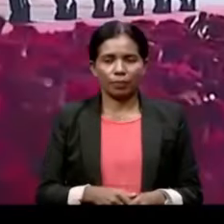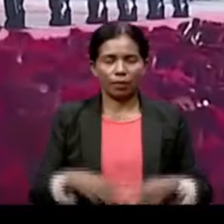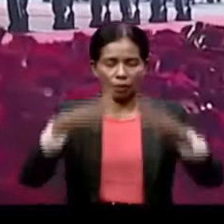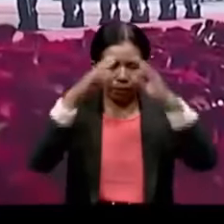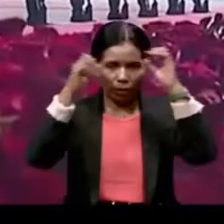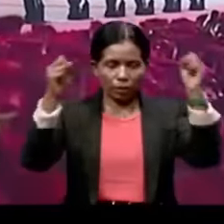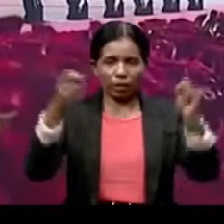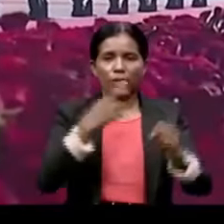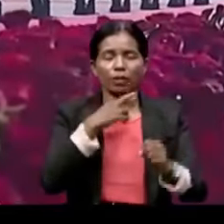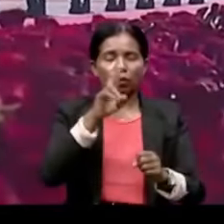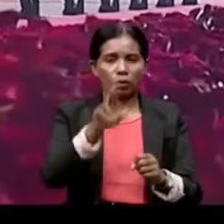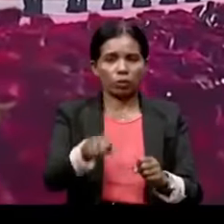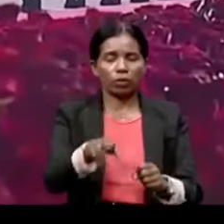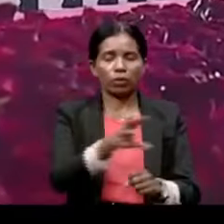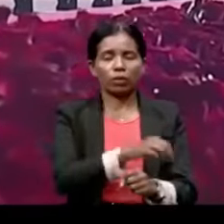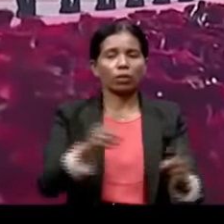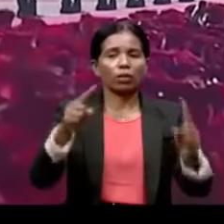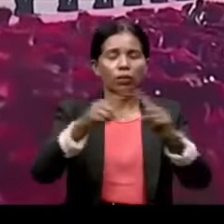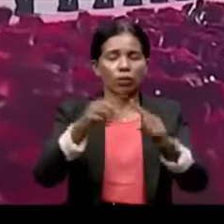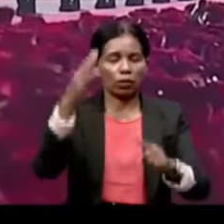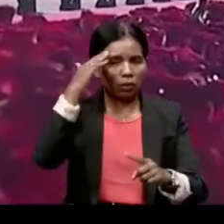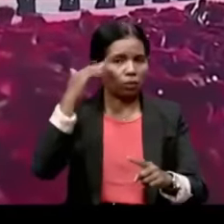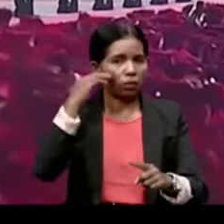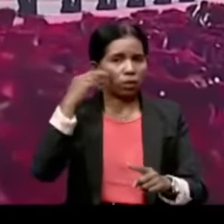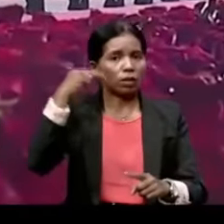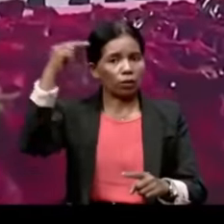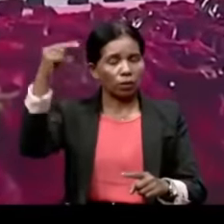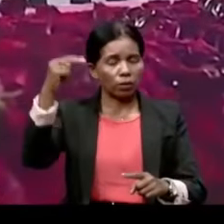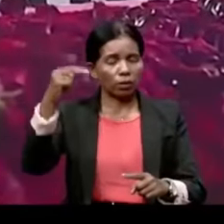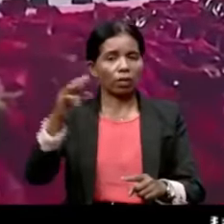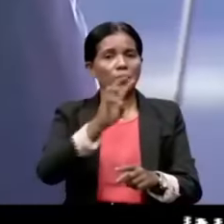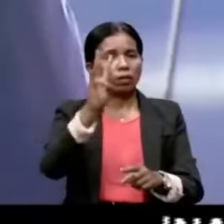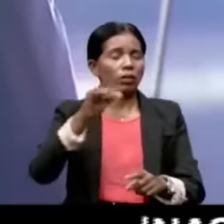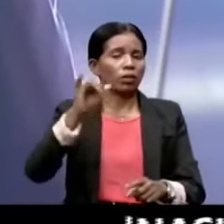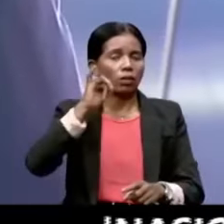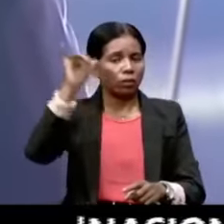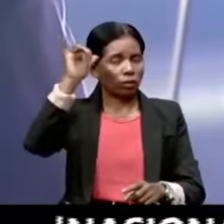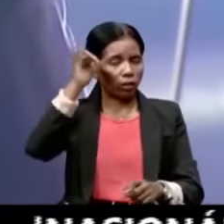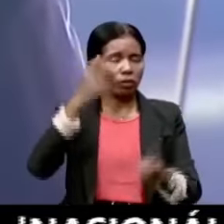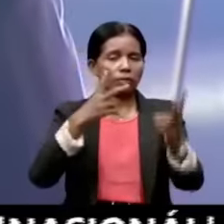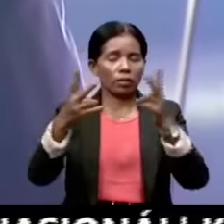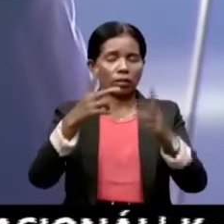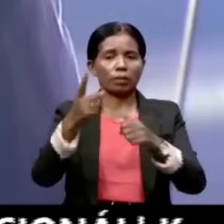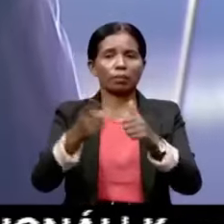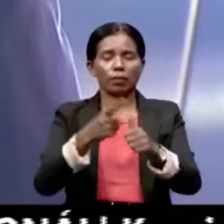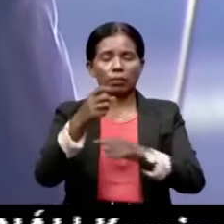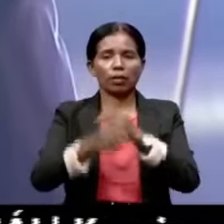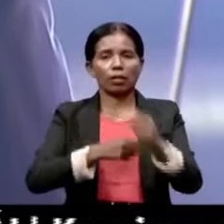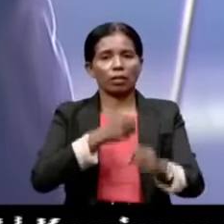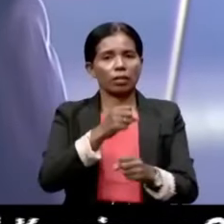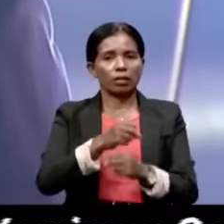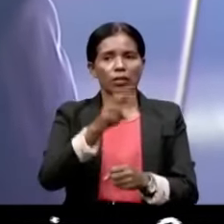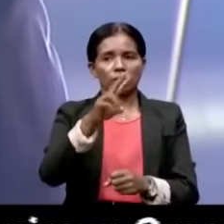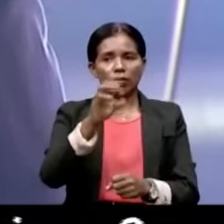Presidente Rusia Vladimir Putin to iha Korea Norte iha kuarta horsei banya visita dahuluk iha tinan ronul resin hat